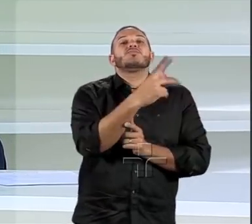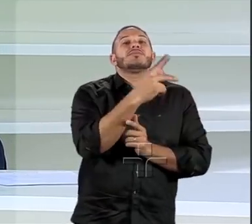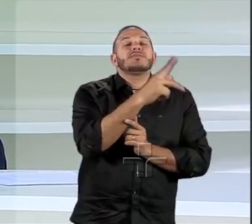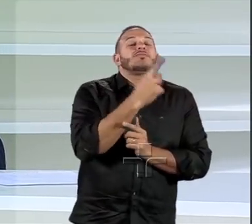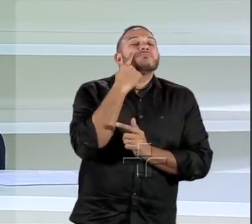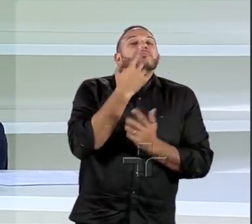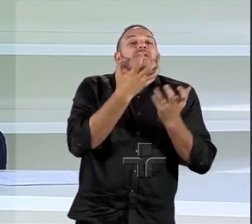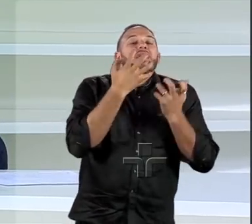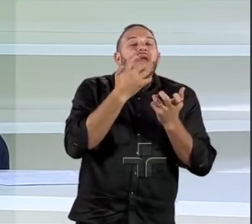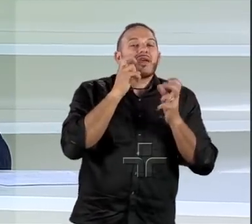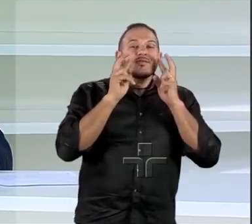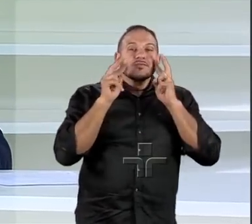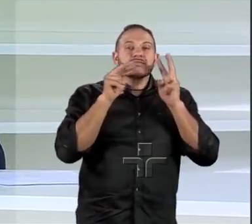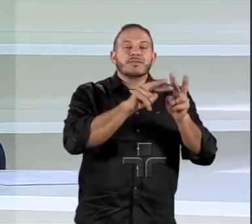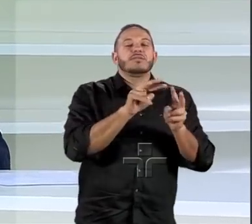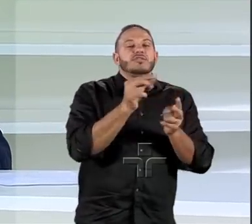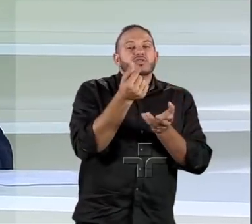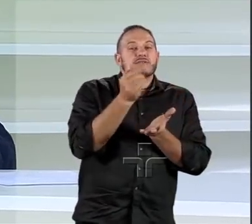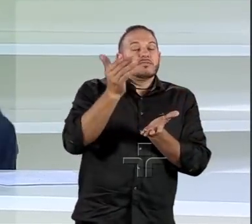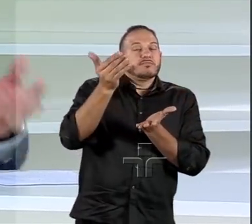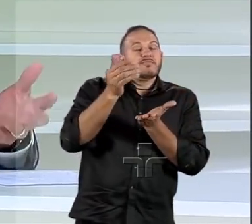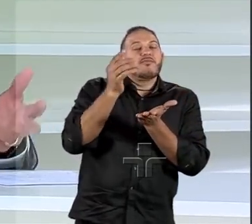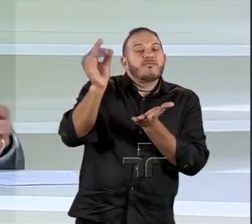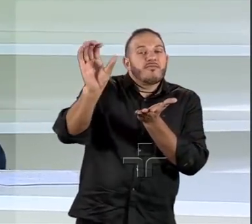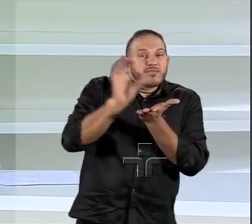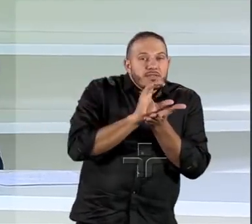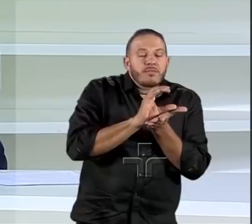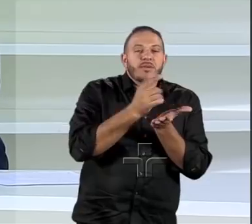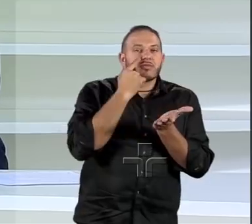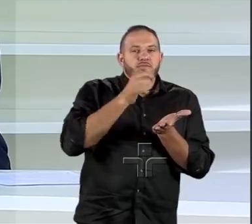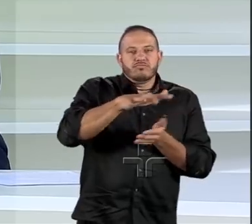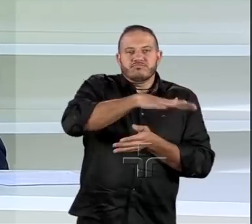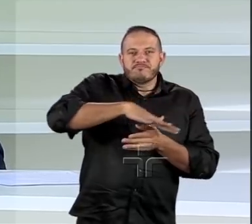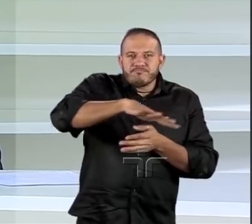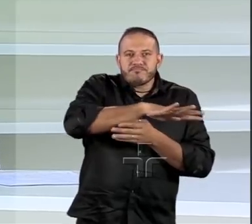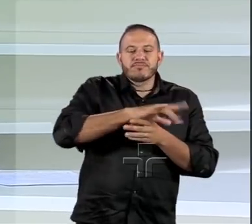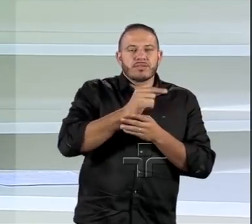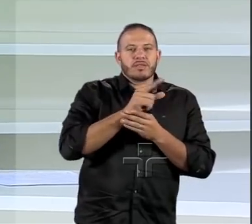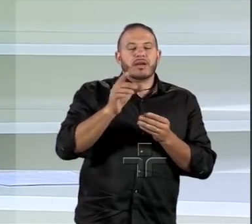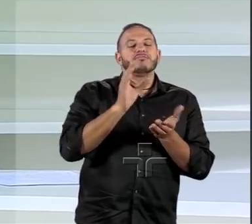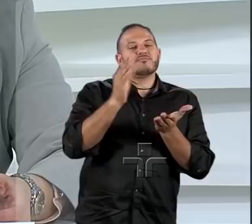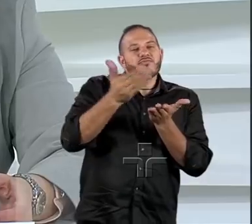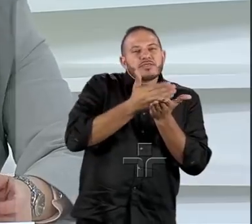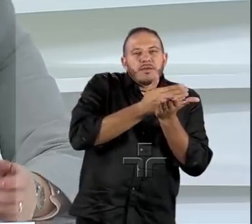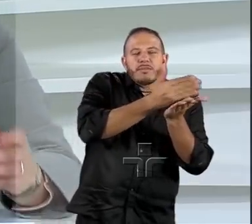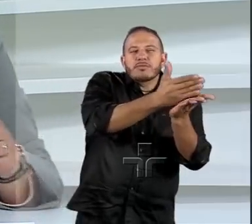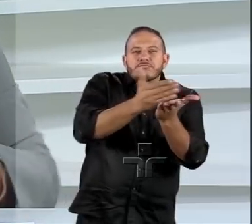do ponto de vista de financiamento de um sistema que está subfinanciado?